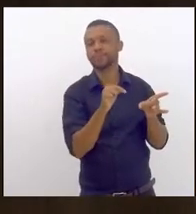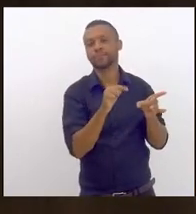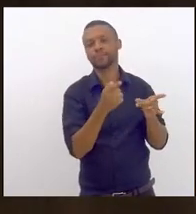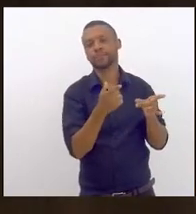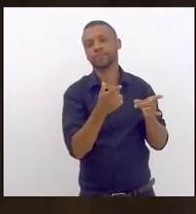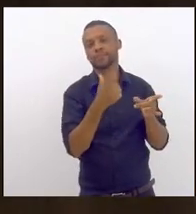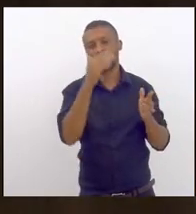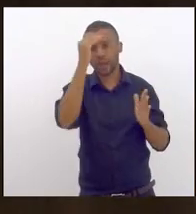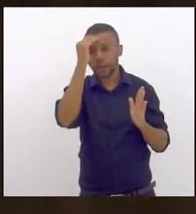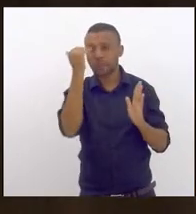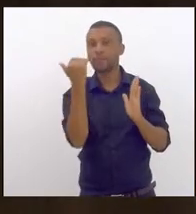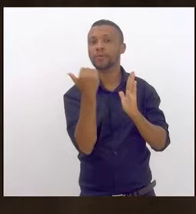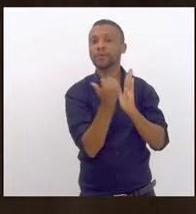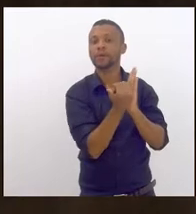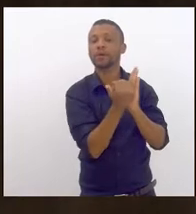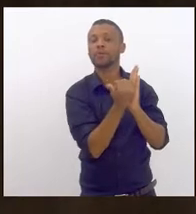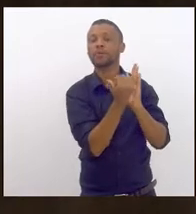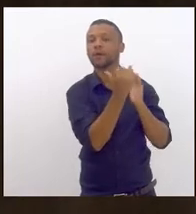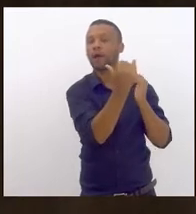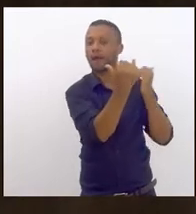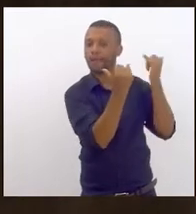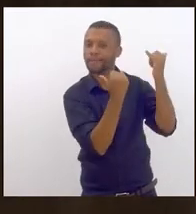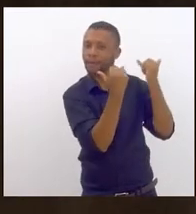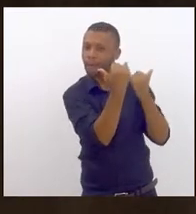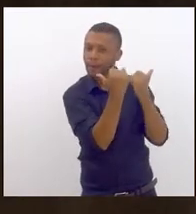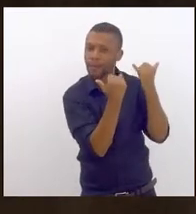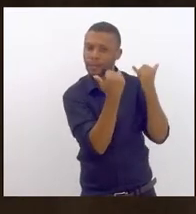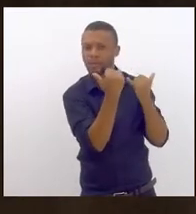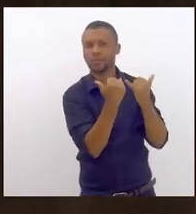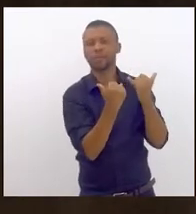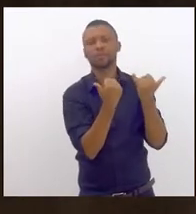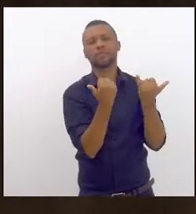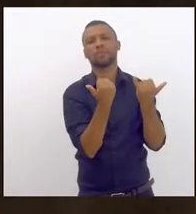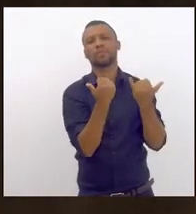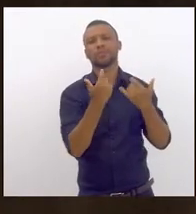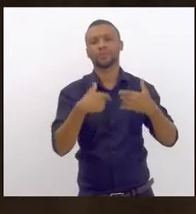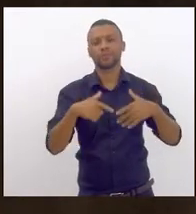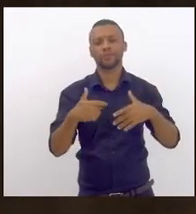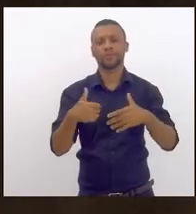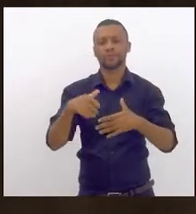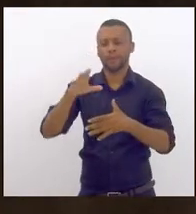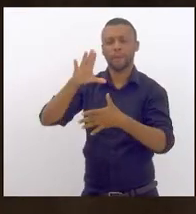base em informações cartográficas,